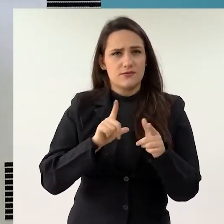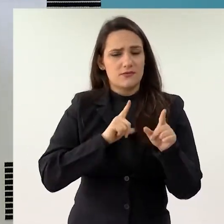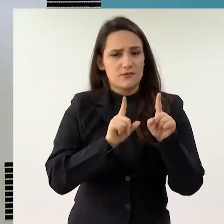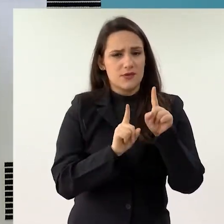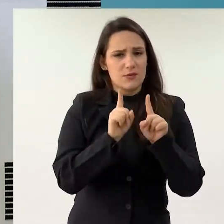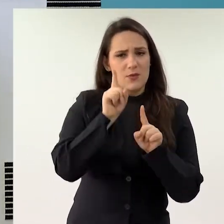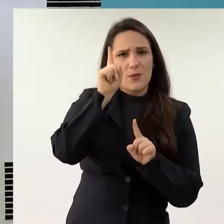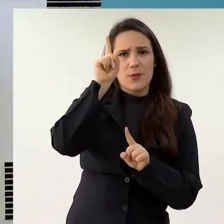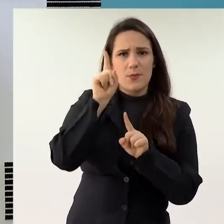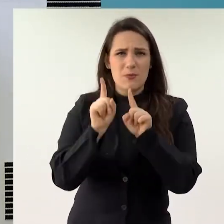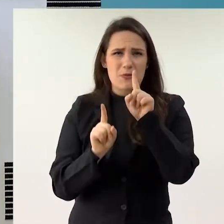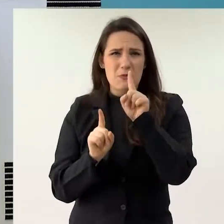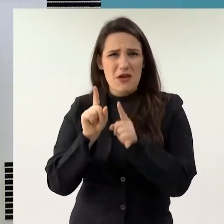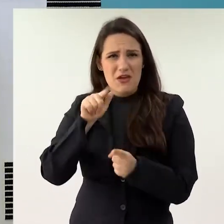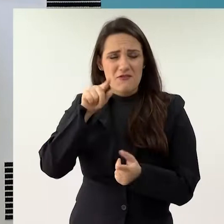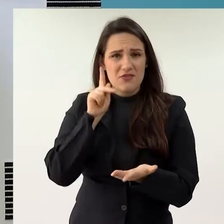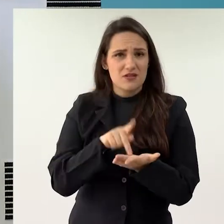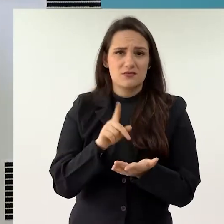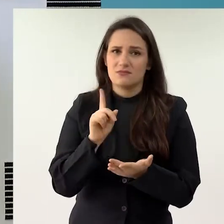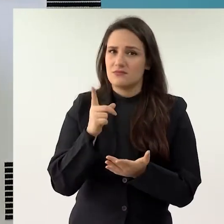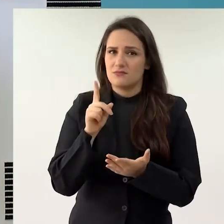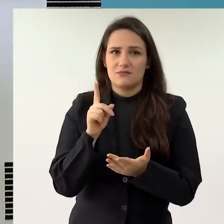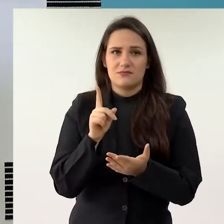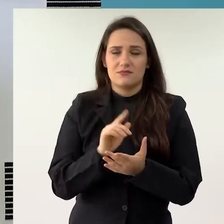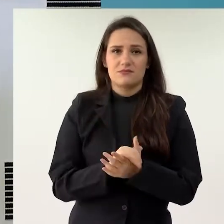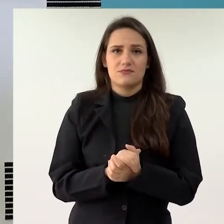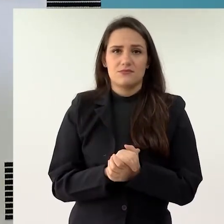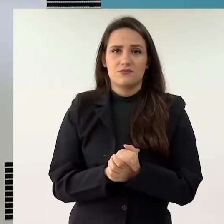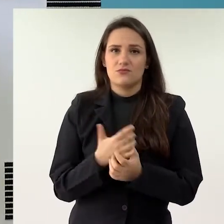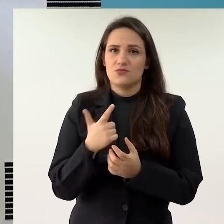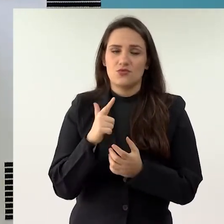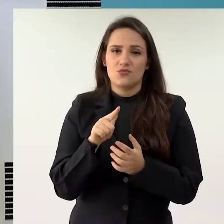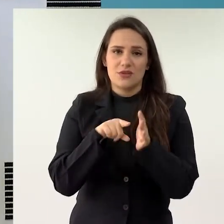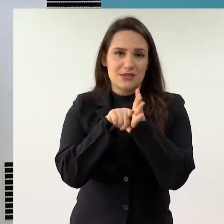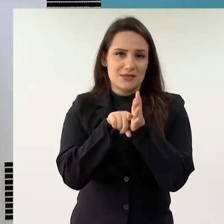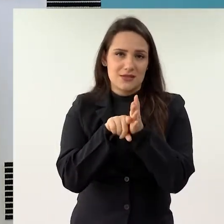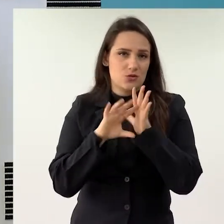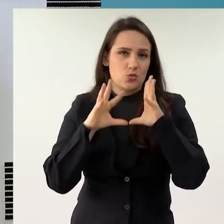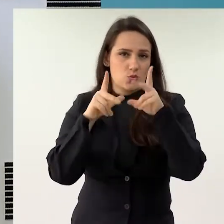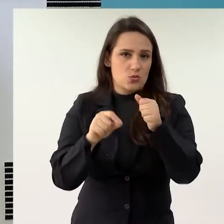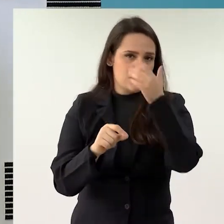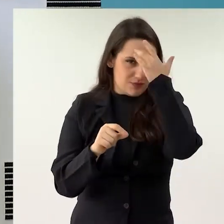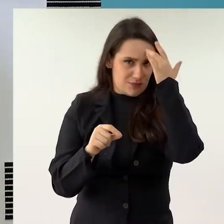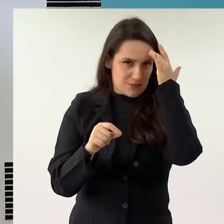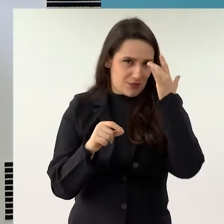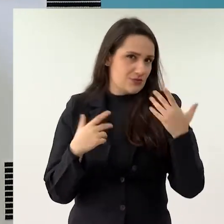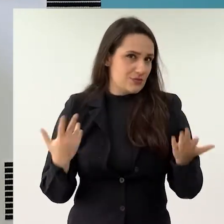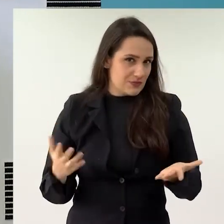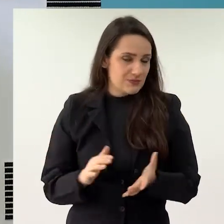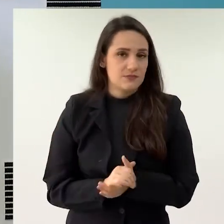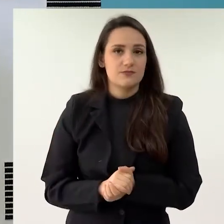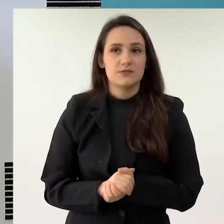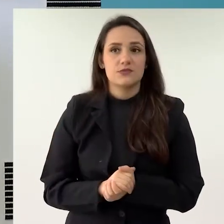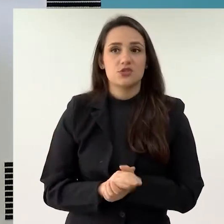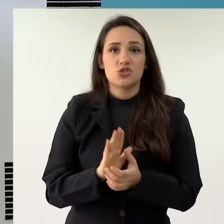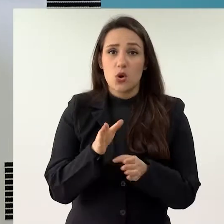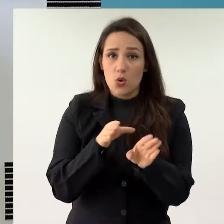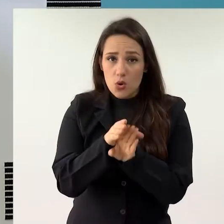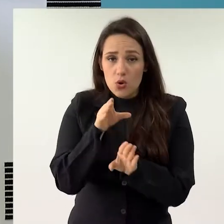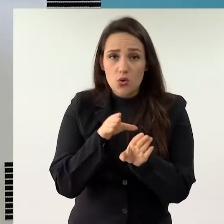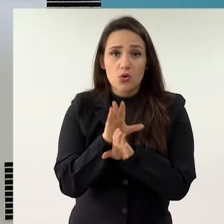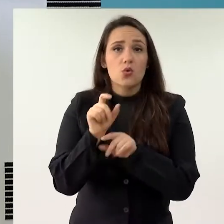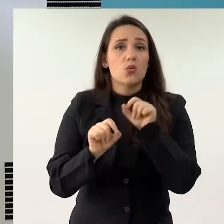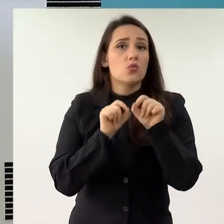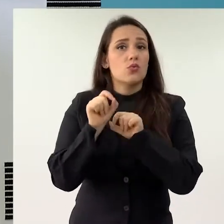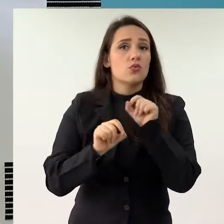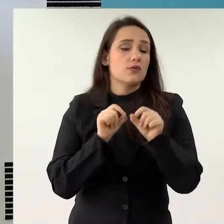apontados não são verdadeiros, porque não existe exame para todo mundo. Quando você tem... Foi orientado às pessoas no sentido